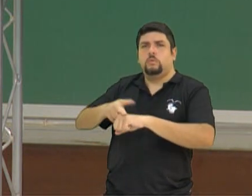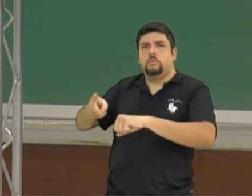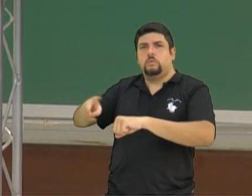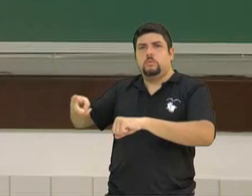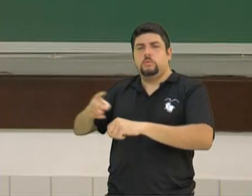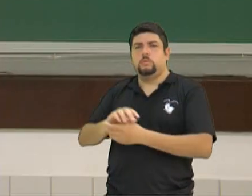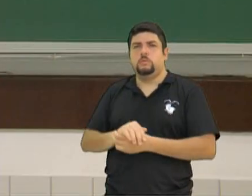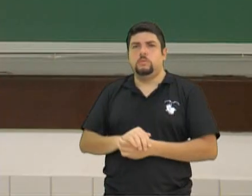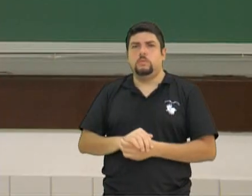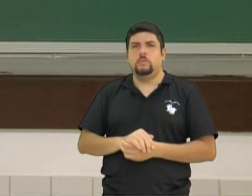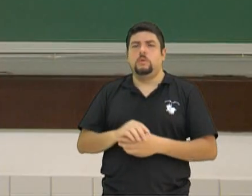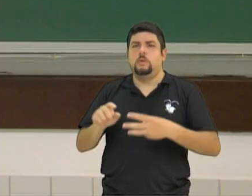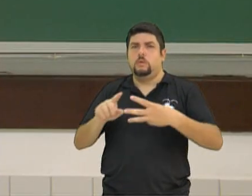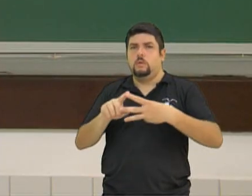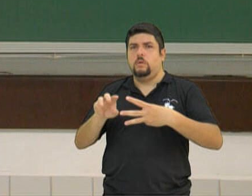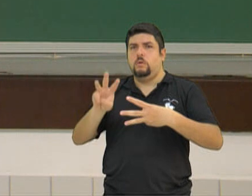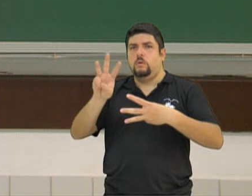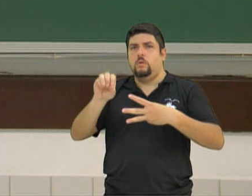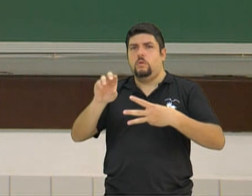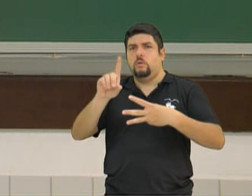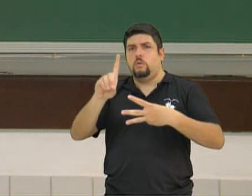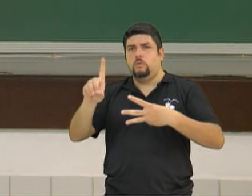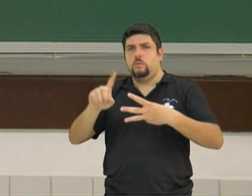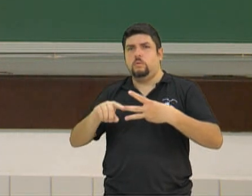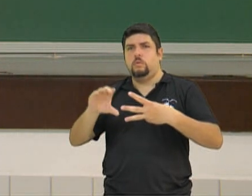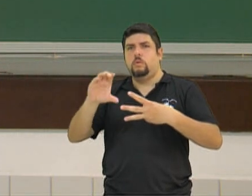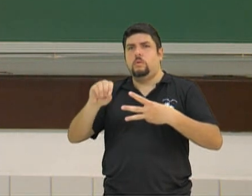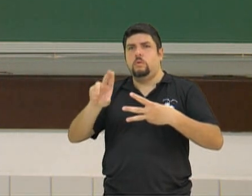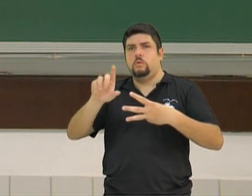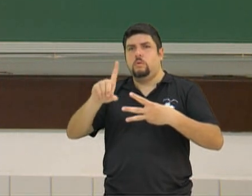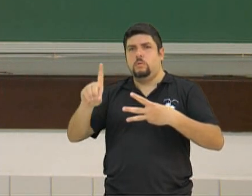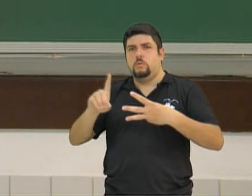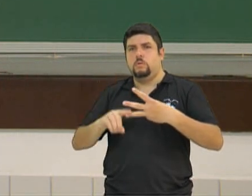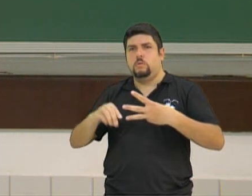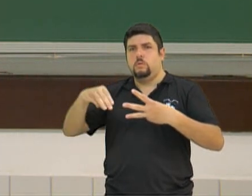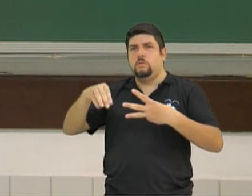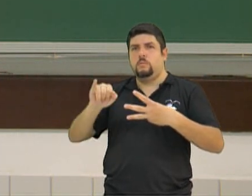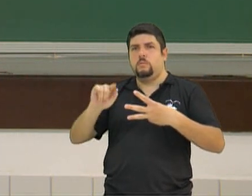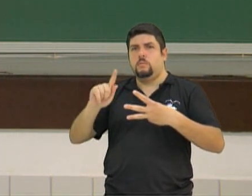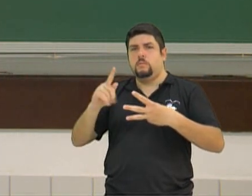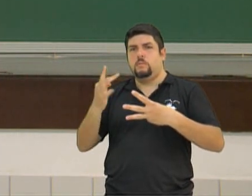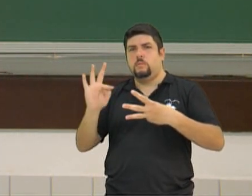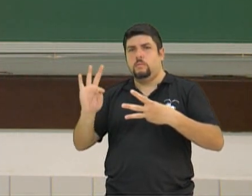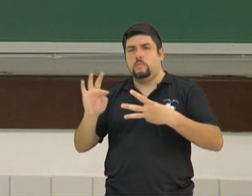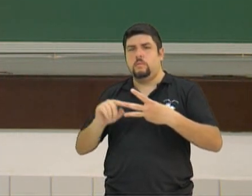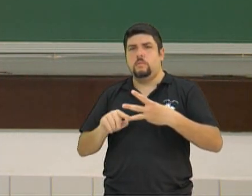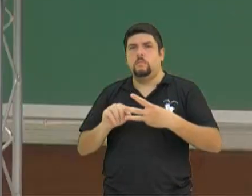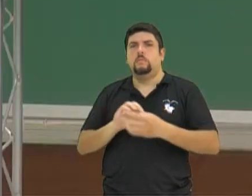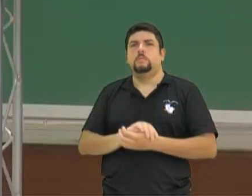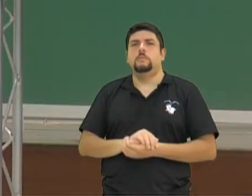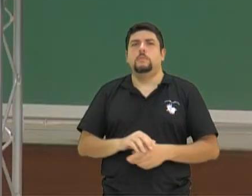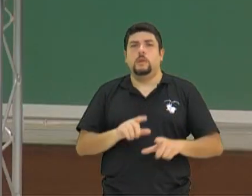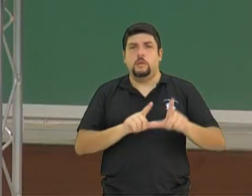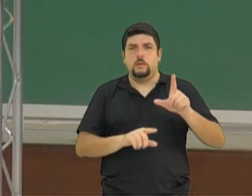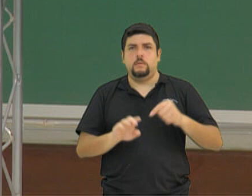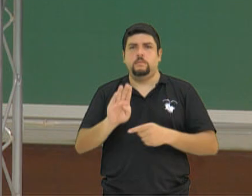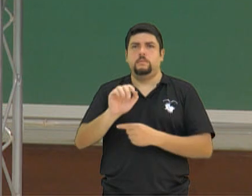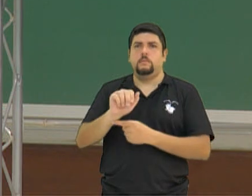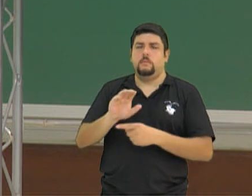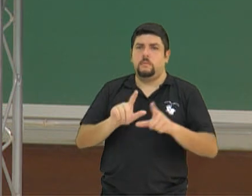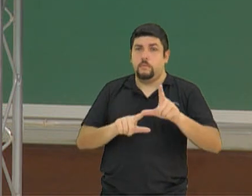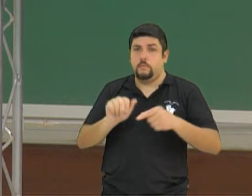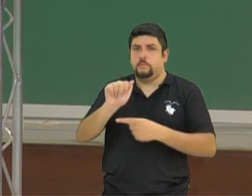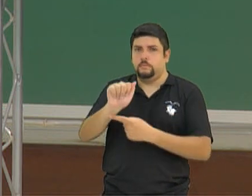would, could or might, como eu acabei de ensinar. Então, a resposta certa aqui seria a letra A. I would turn off my